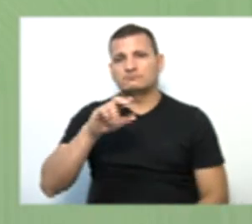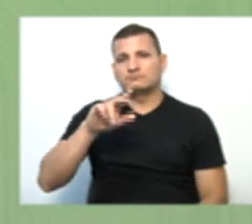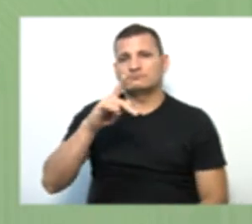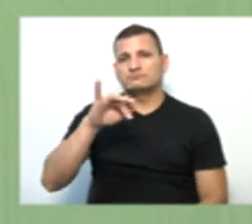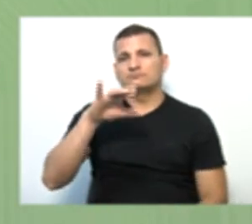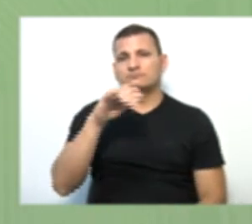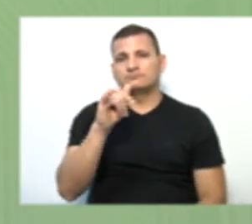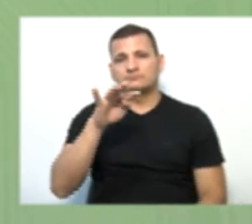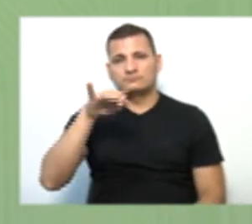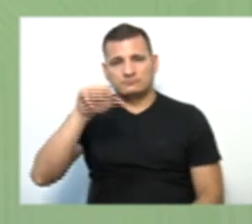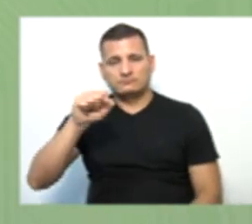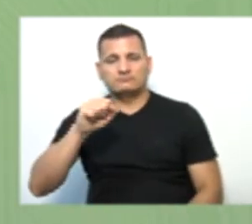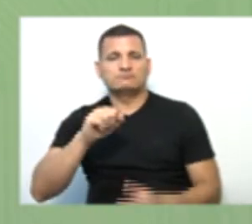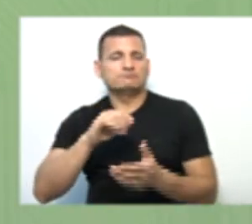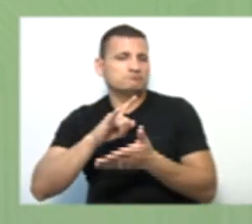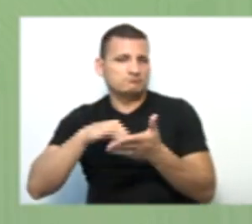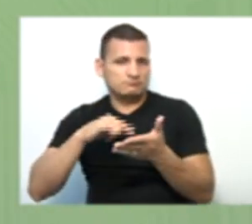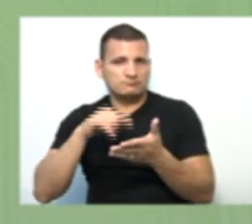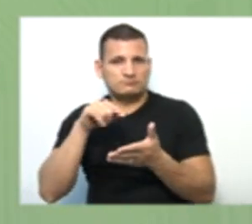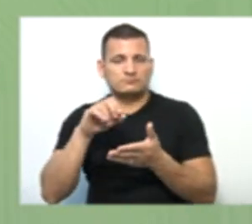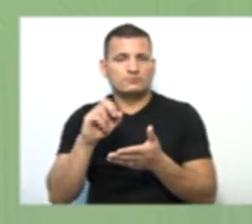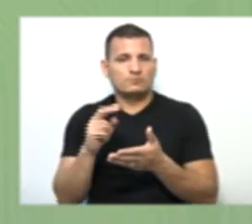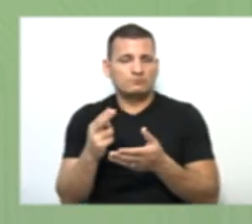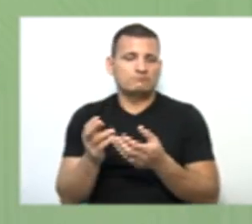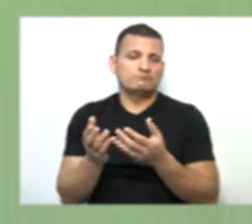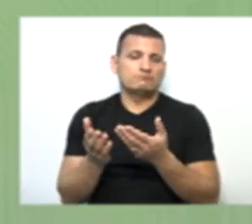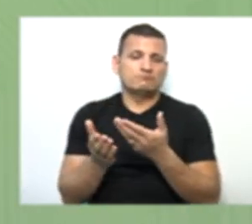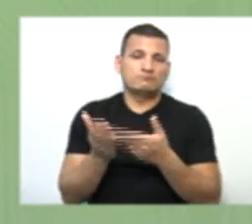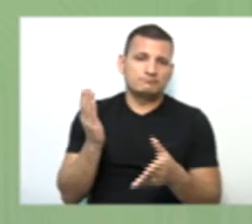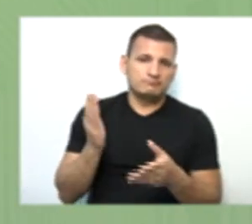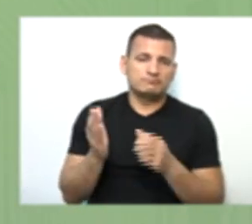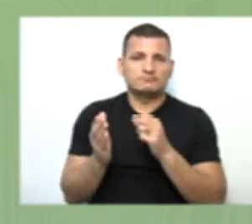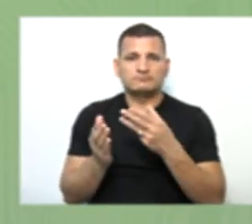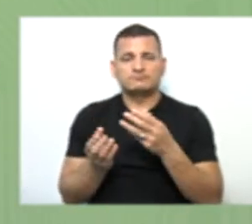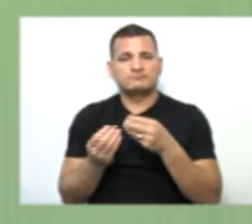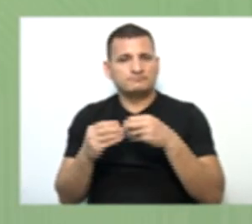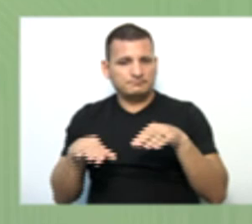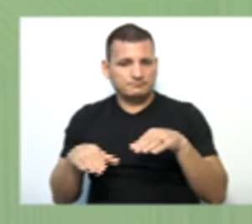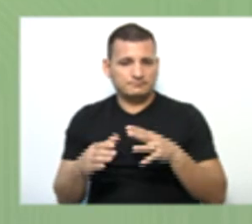a receber e prejuízos a receber.